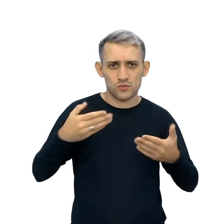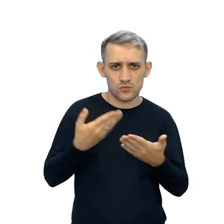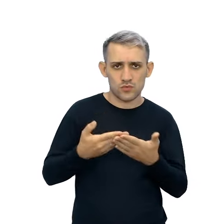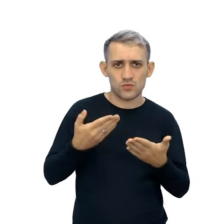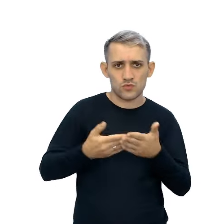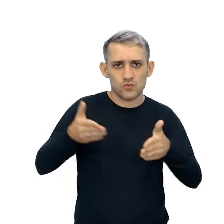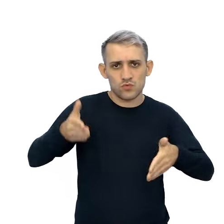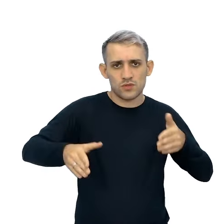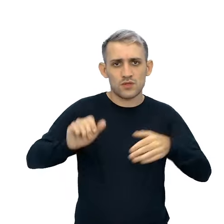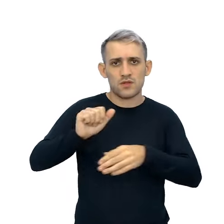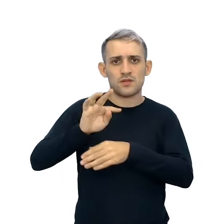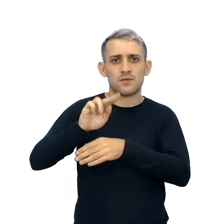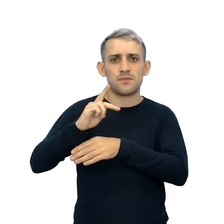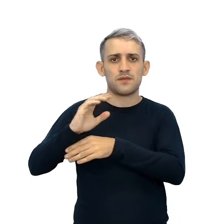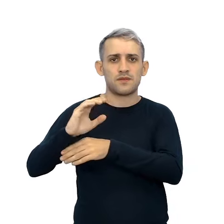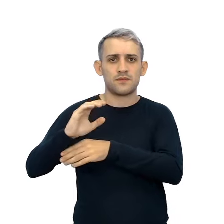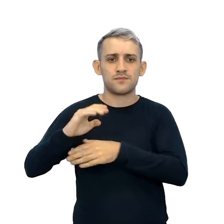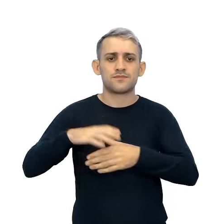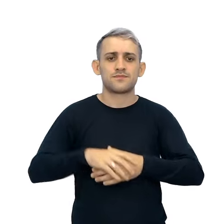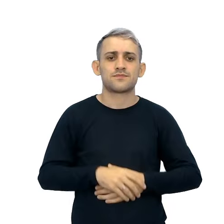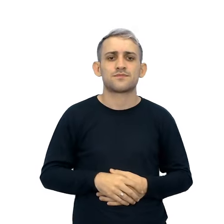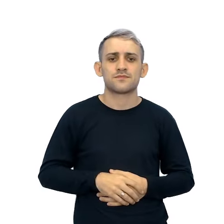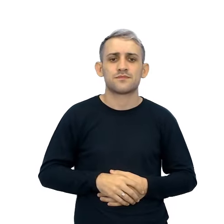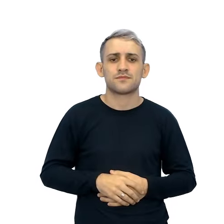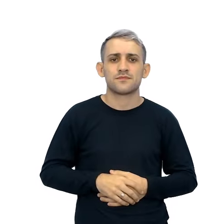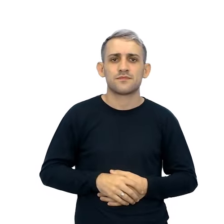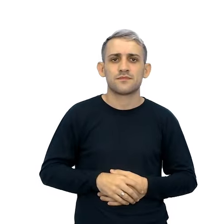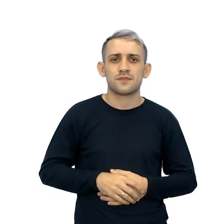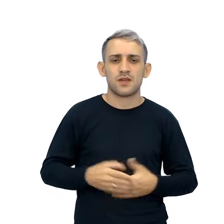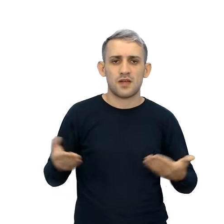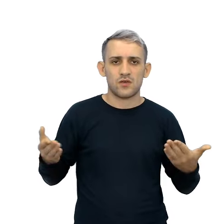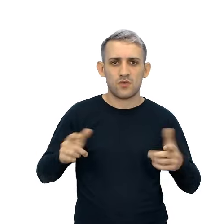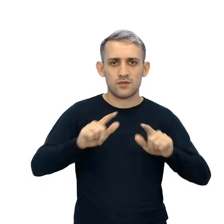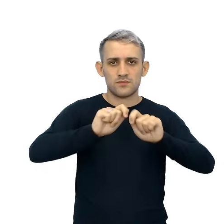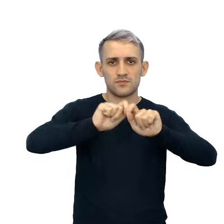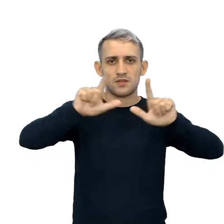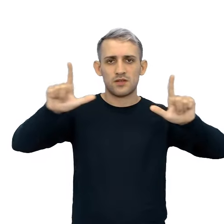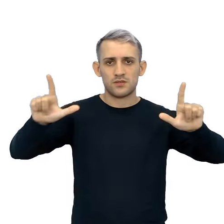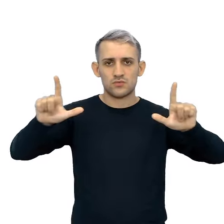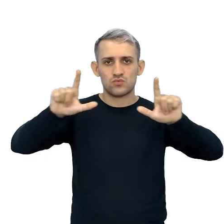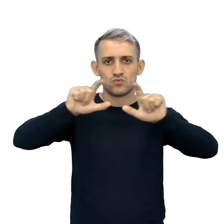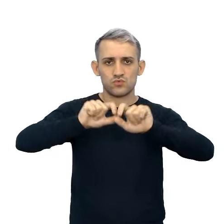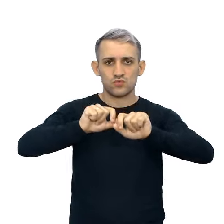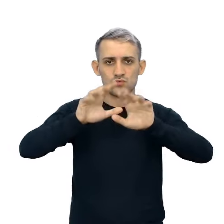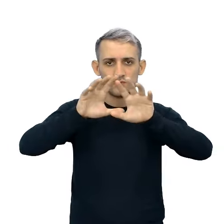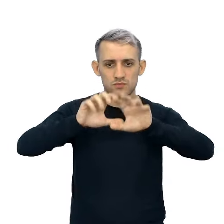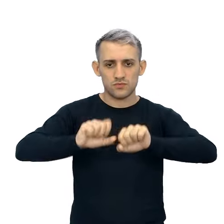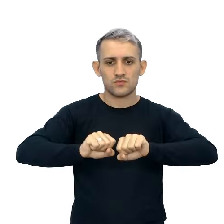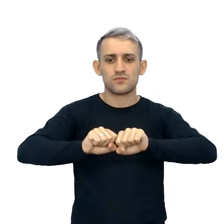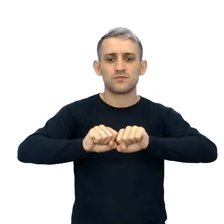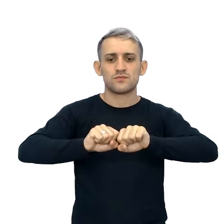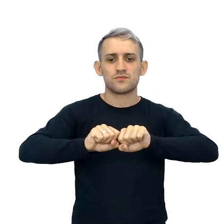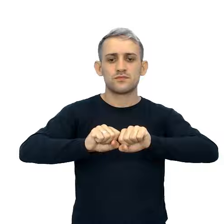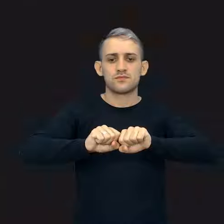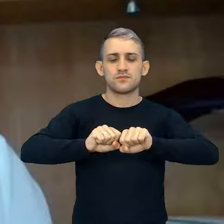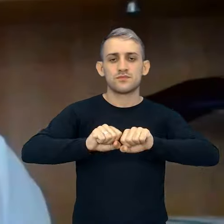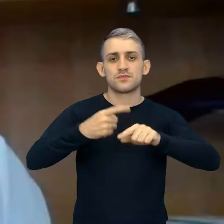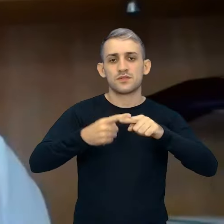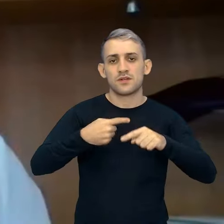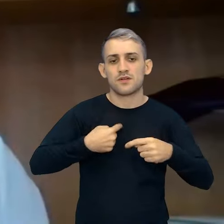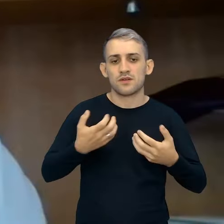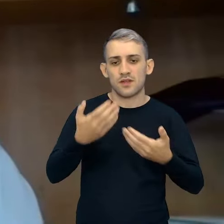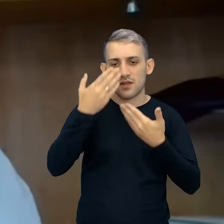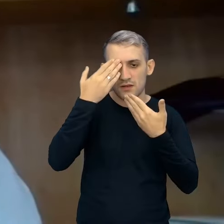durante a TPC. Ok? Então, eu descompartilharei agora a minha tela, o meu material, para que eu possa agradecê-los e